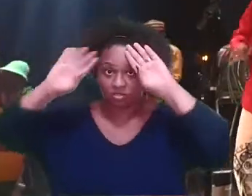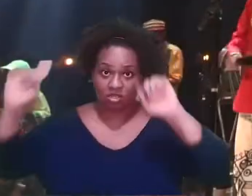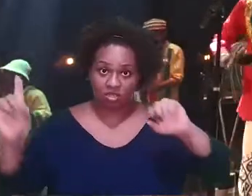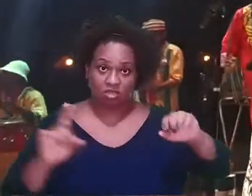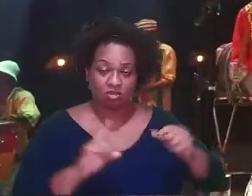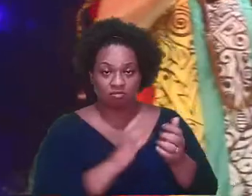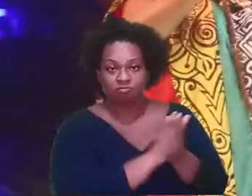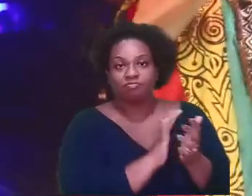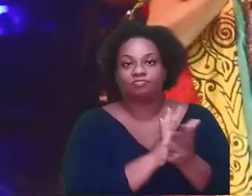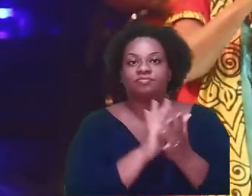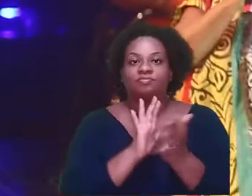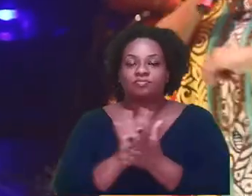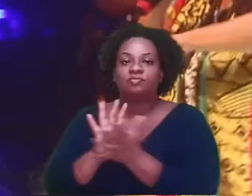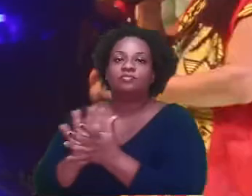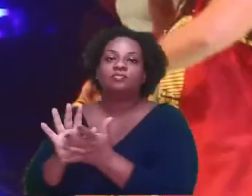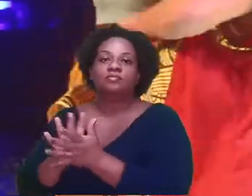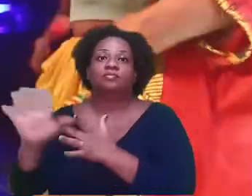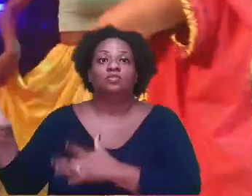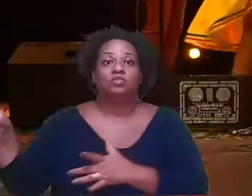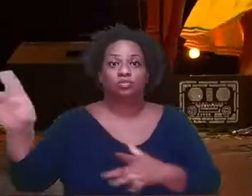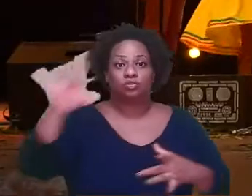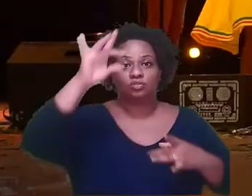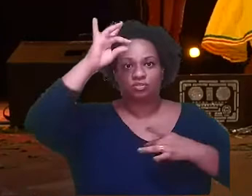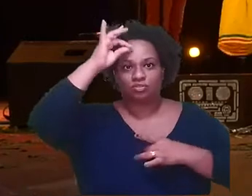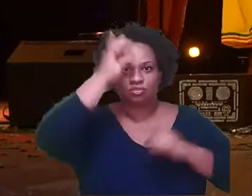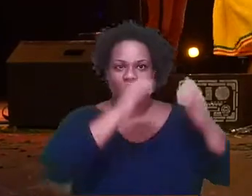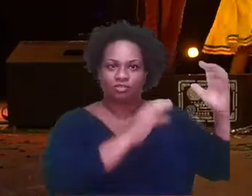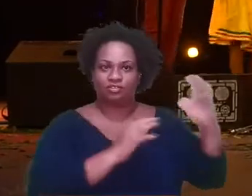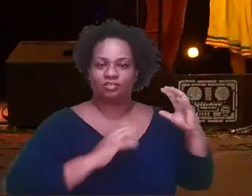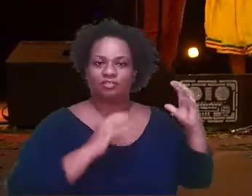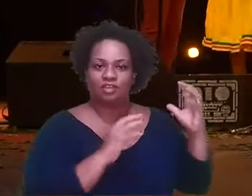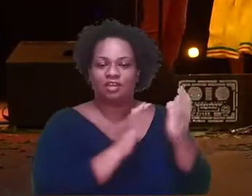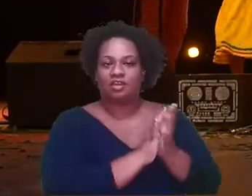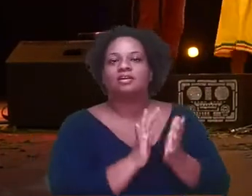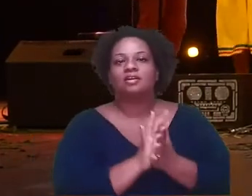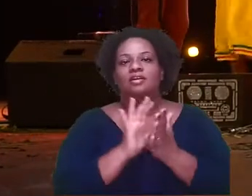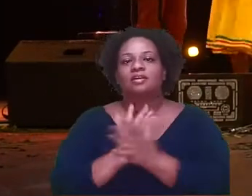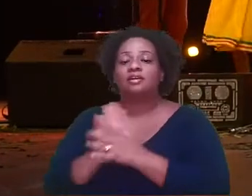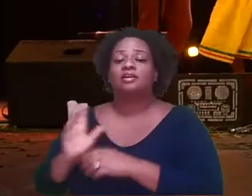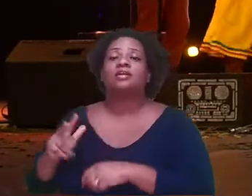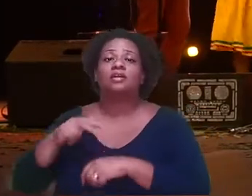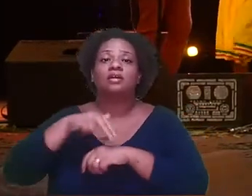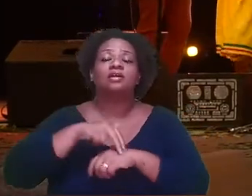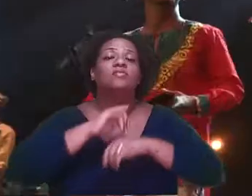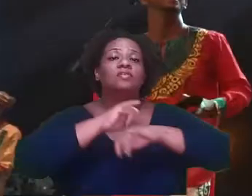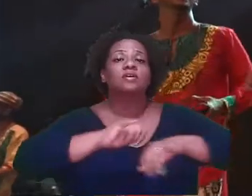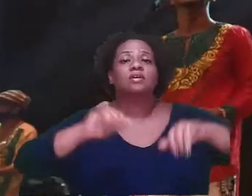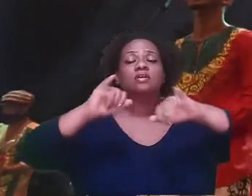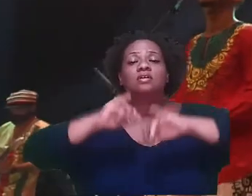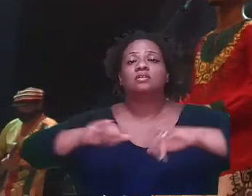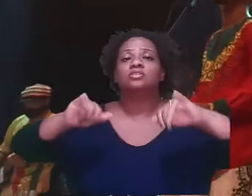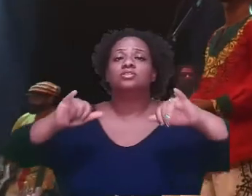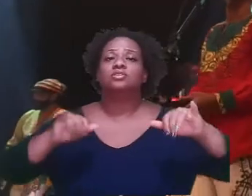mostrou. Quando desce no seu coco, a mazuca vadiou. Vem aqui anunciar que o